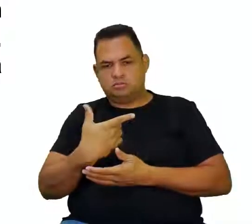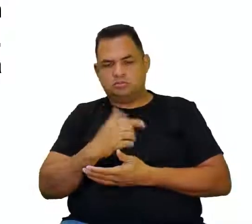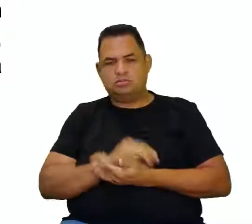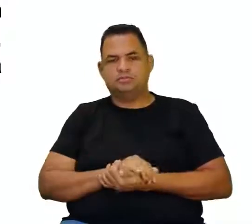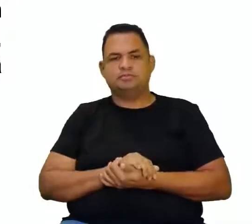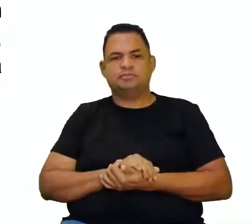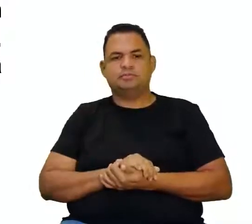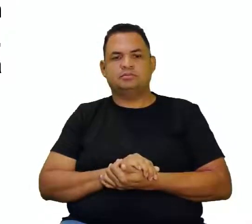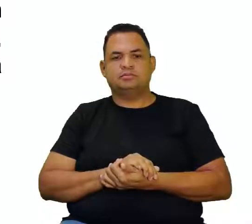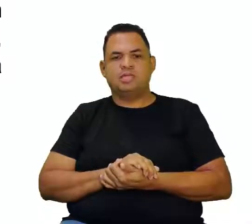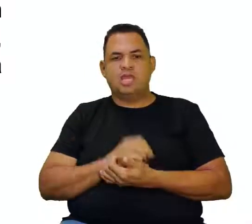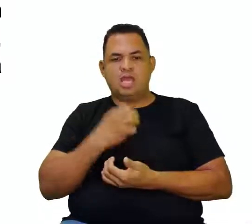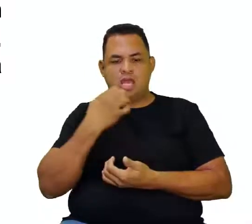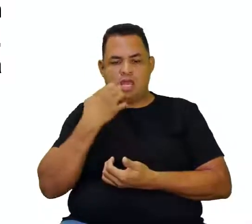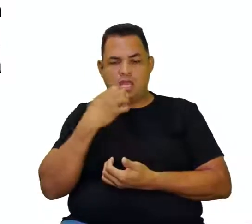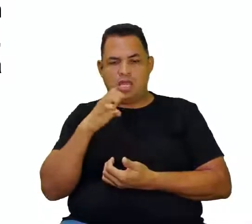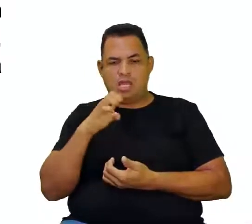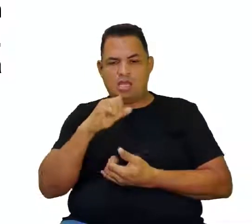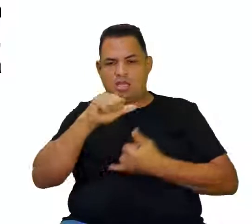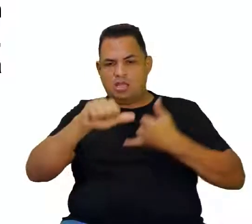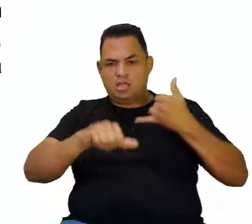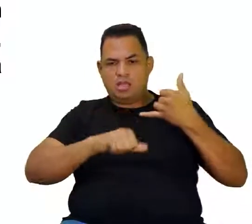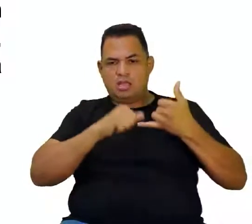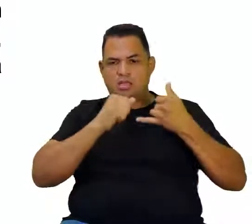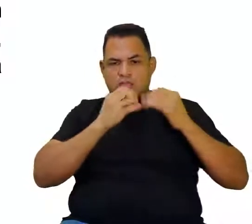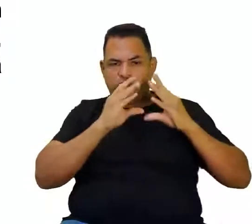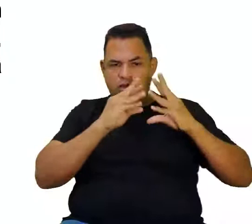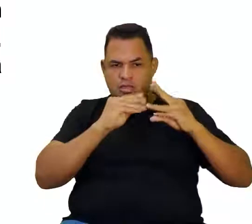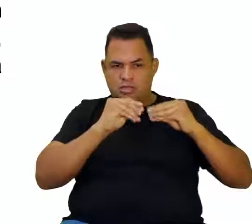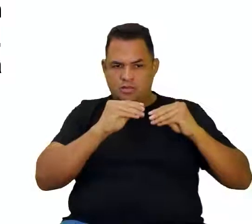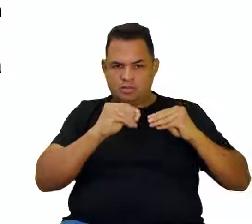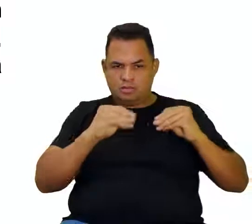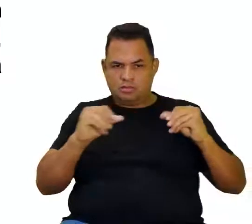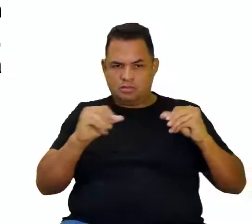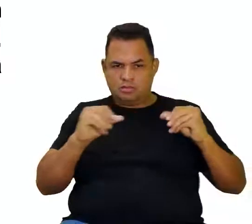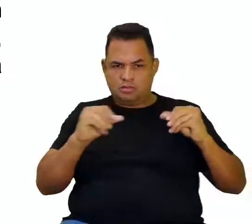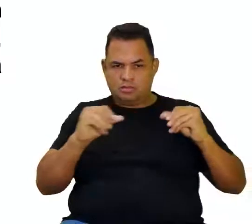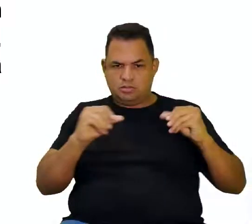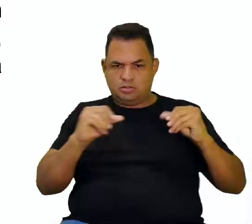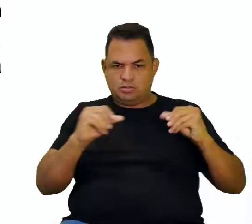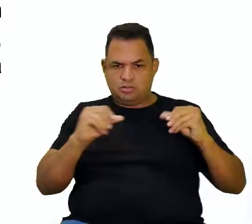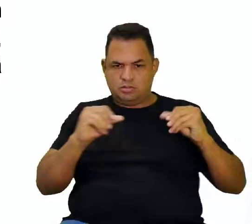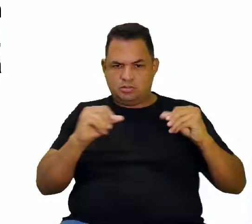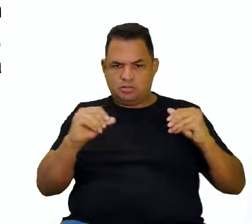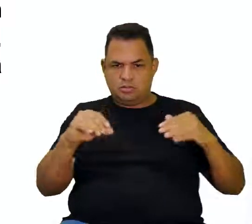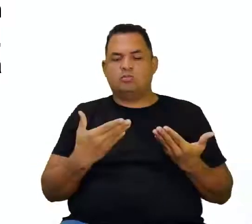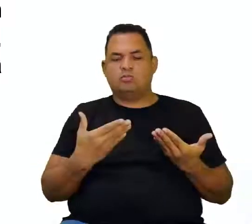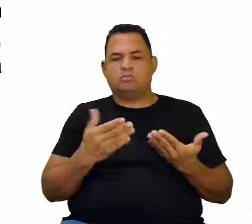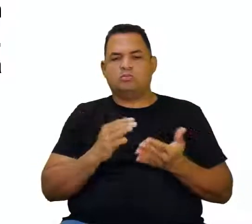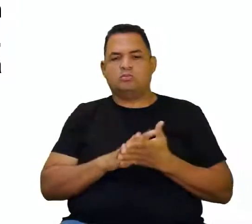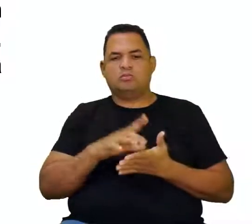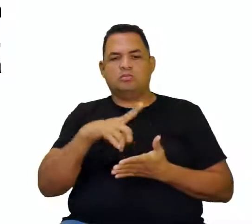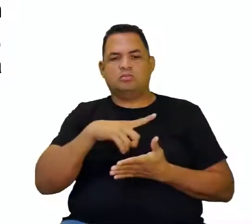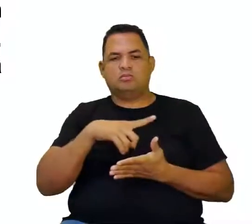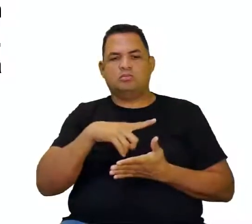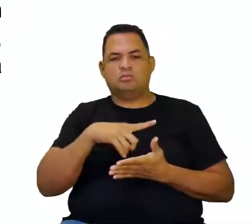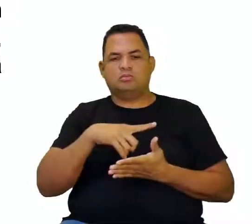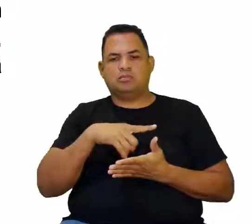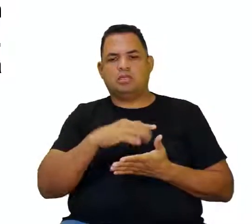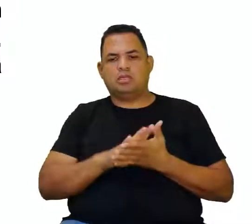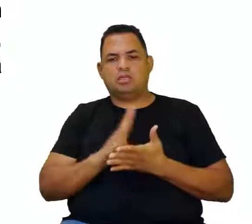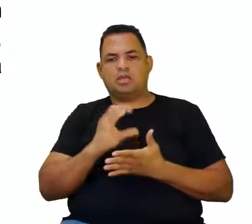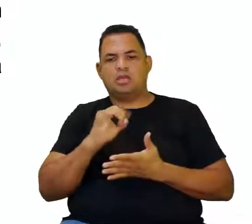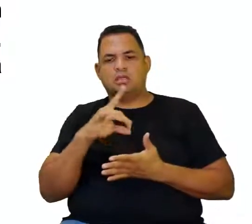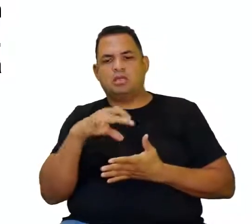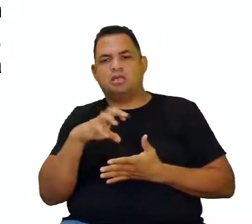oxigênio. A energia de reação de decomposição, quando na presença e ausência